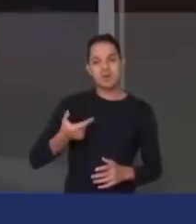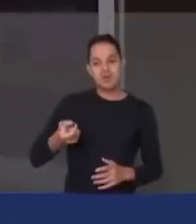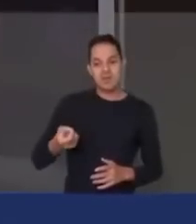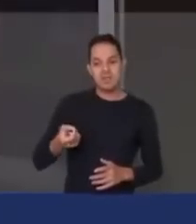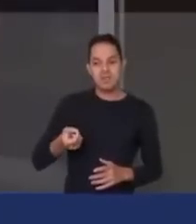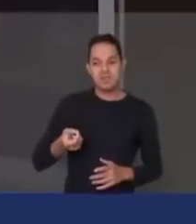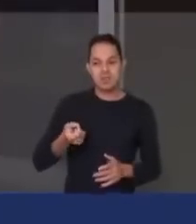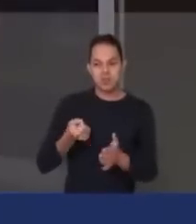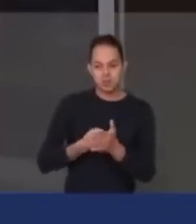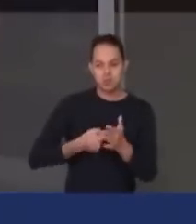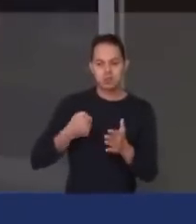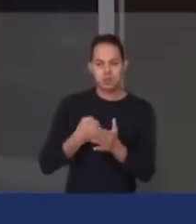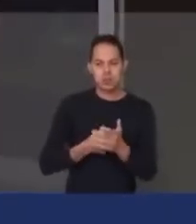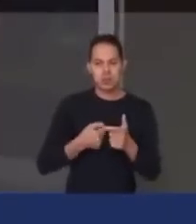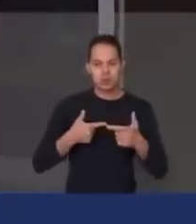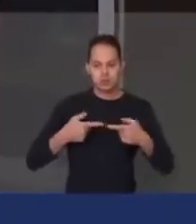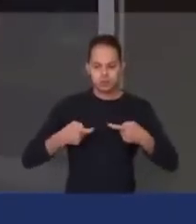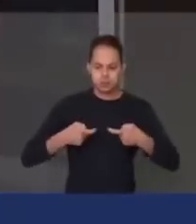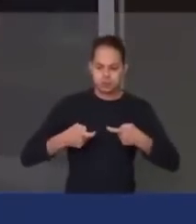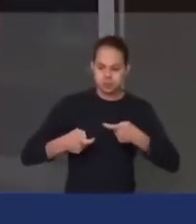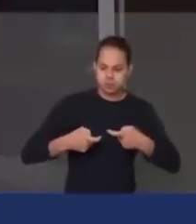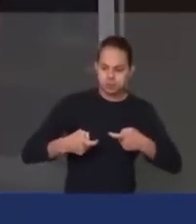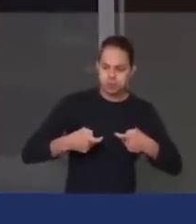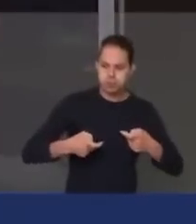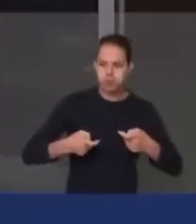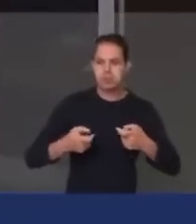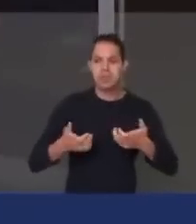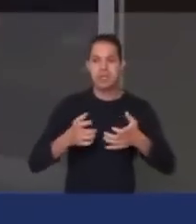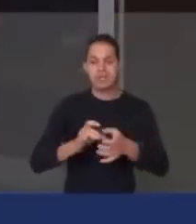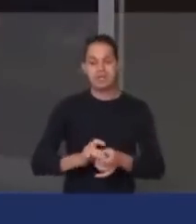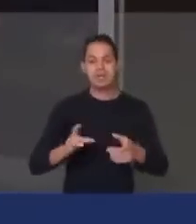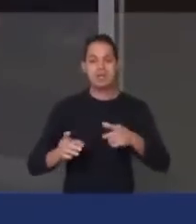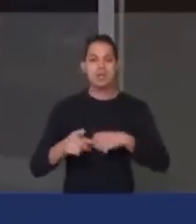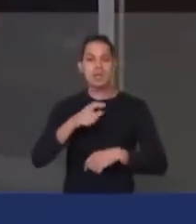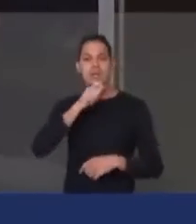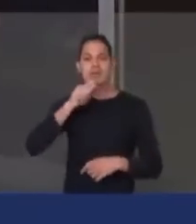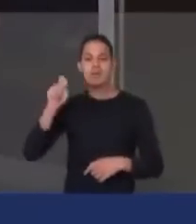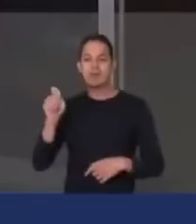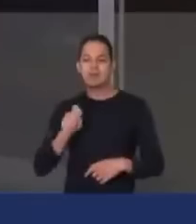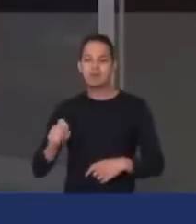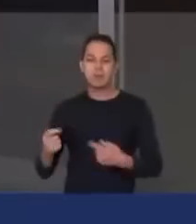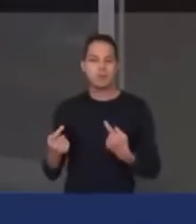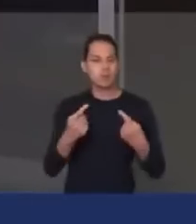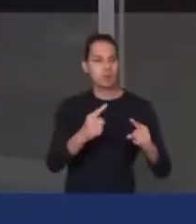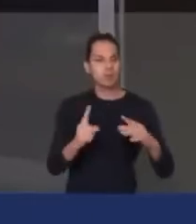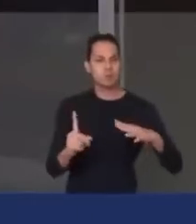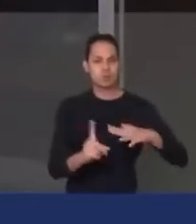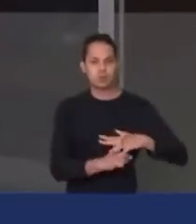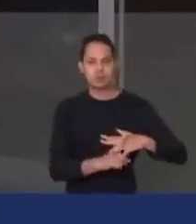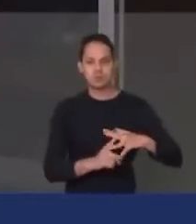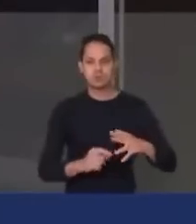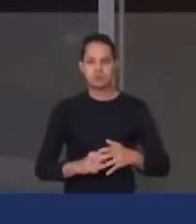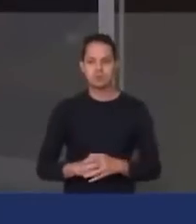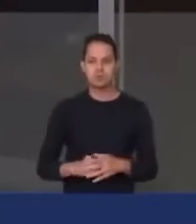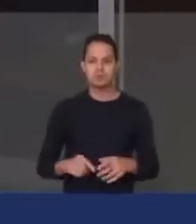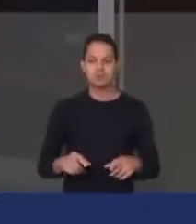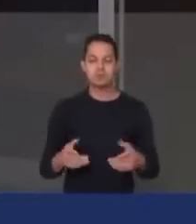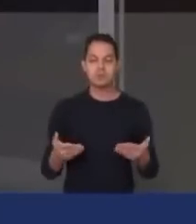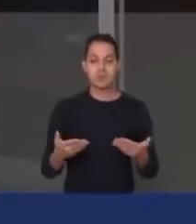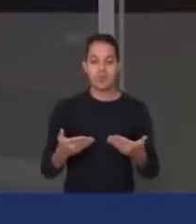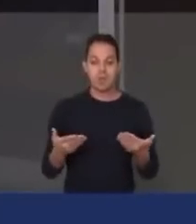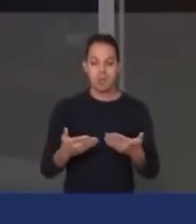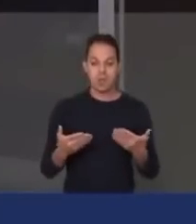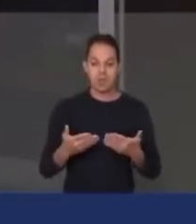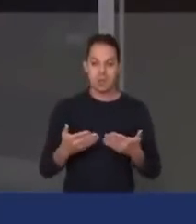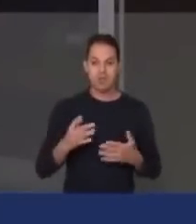lutou uma guerra mundial para libertar a Ucrânia das garras do comunista E hoje como